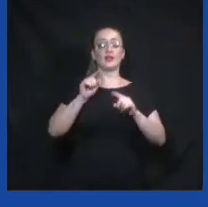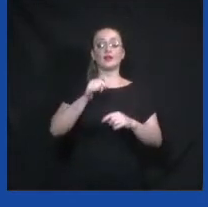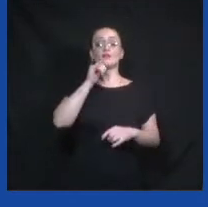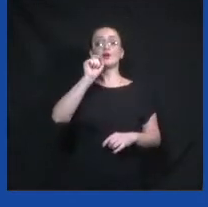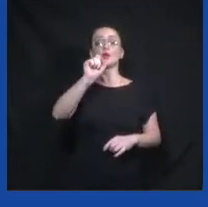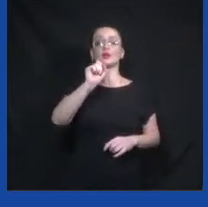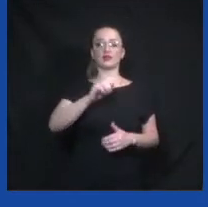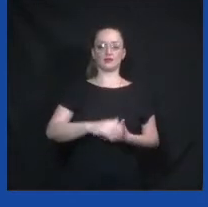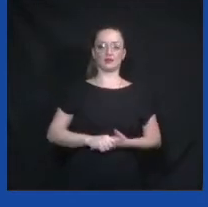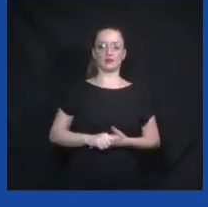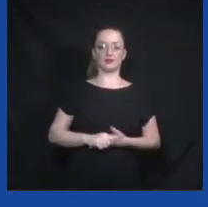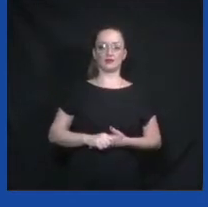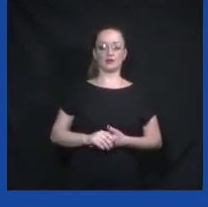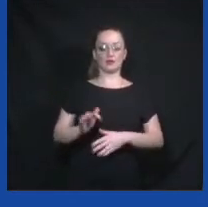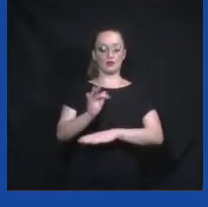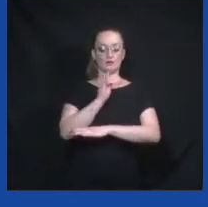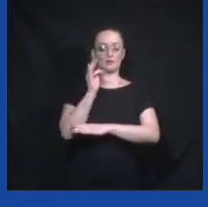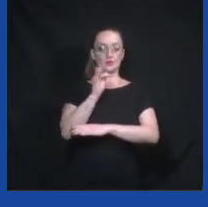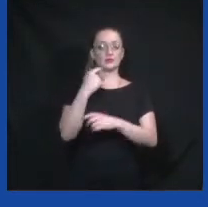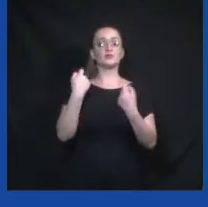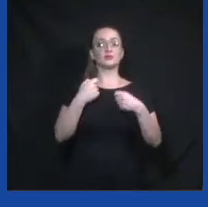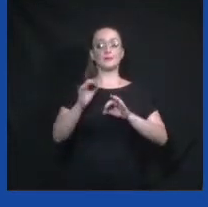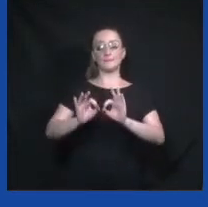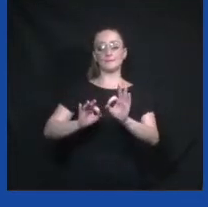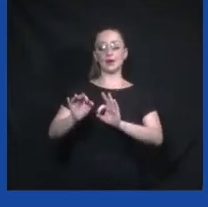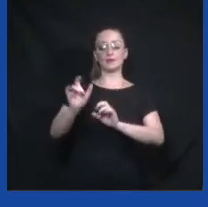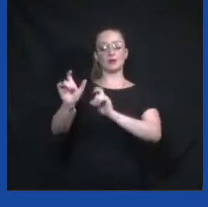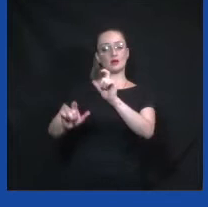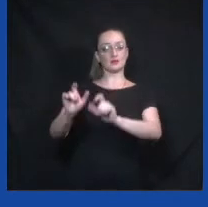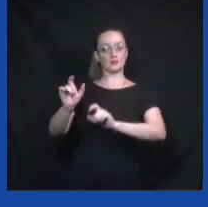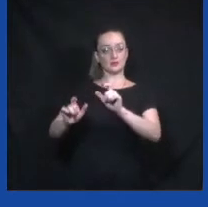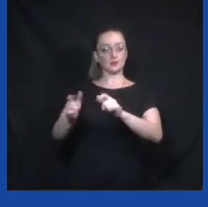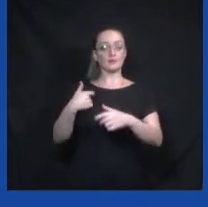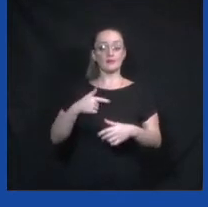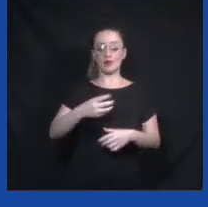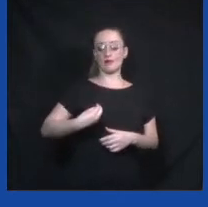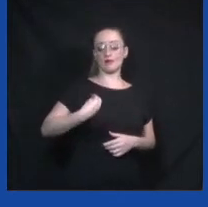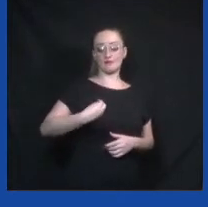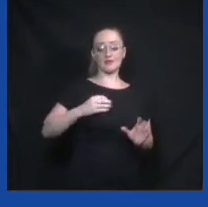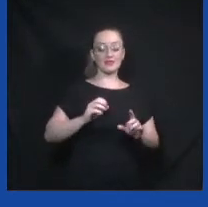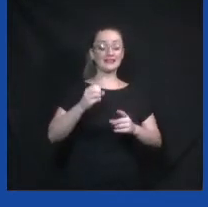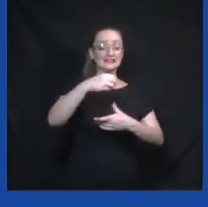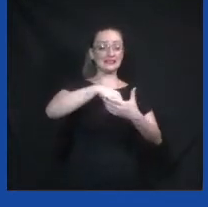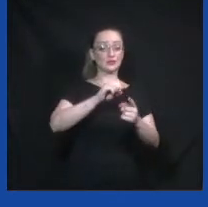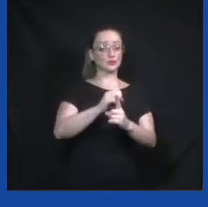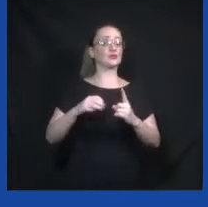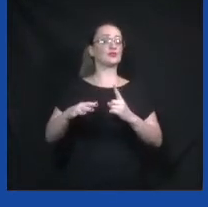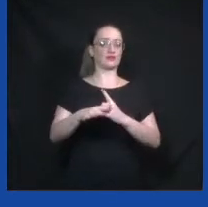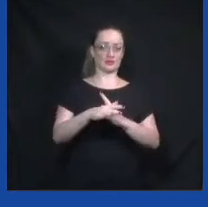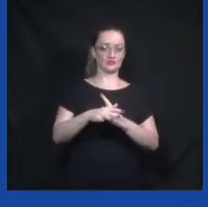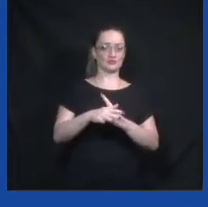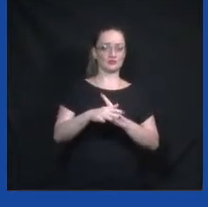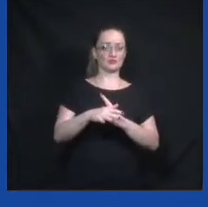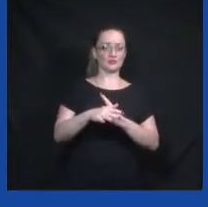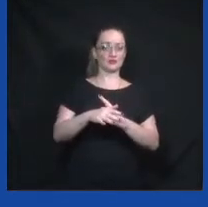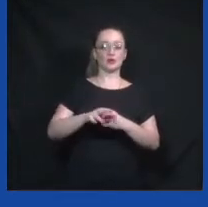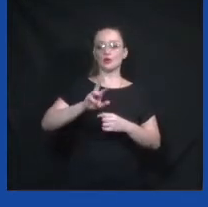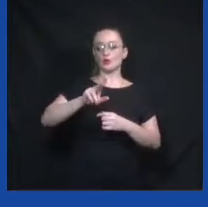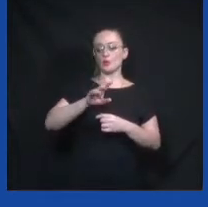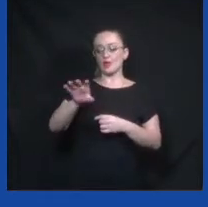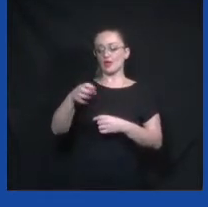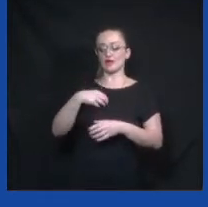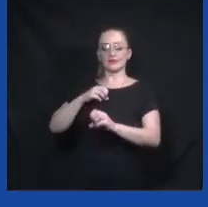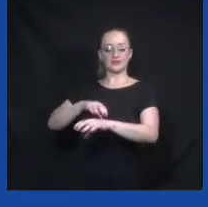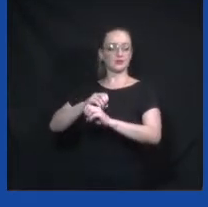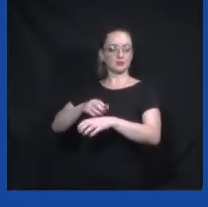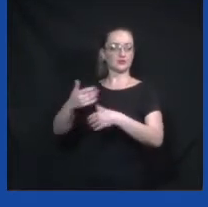que, formalmente, precisamos preparar as pessoas para a vida em sociedade. E ele diz, não é desta educação que